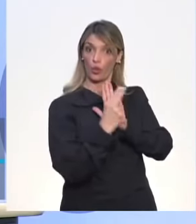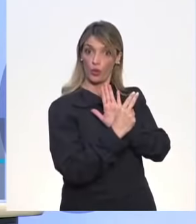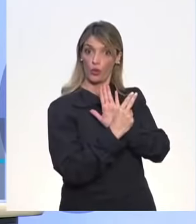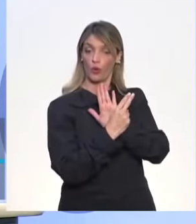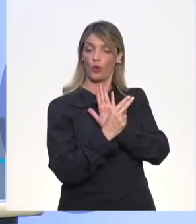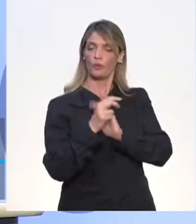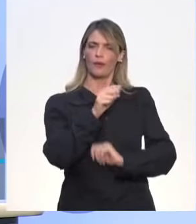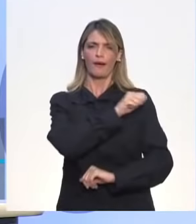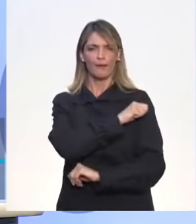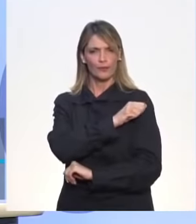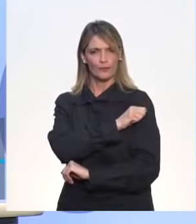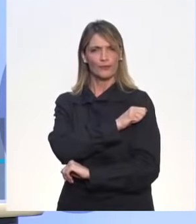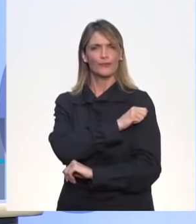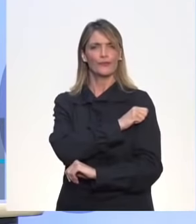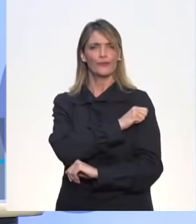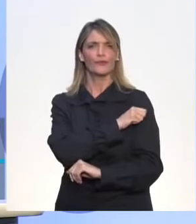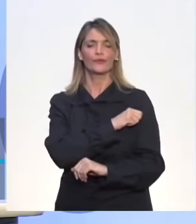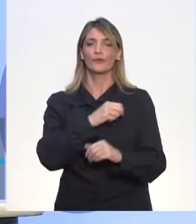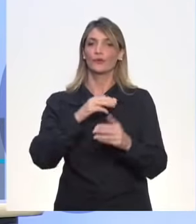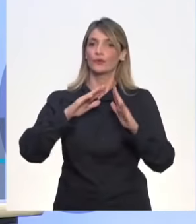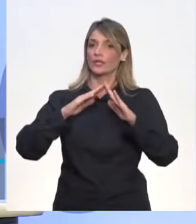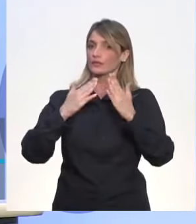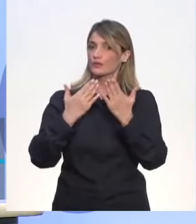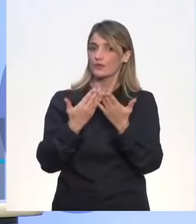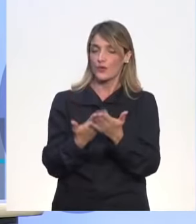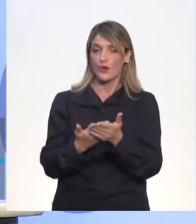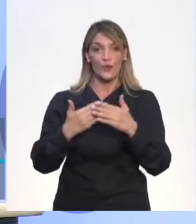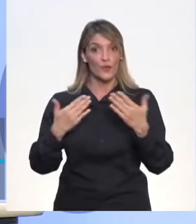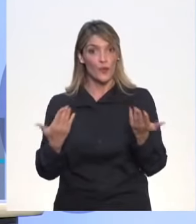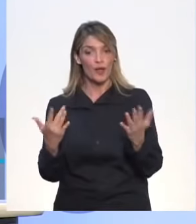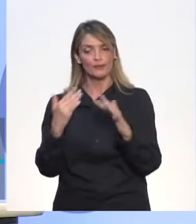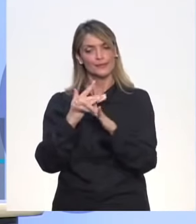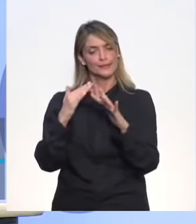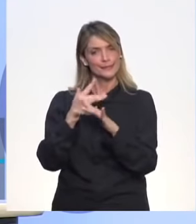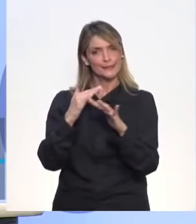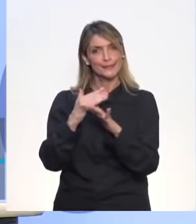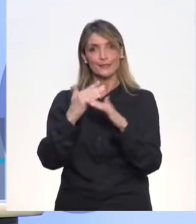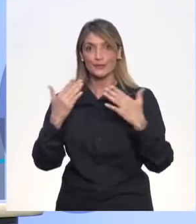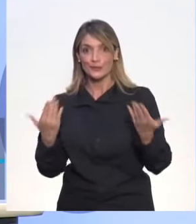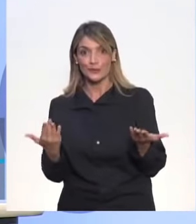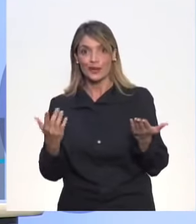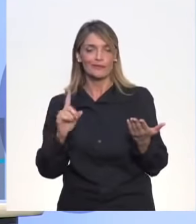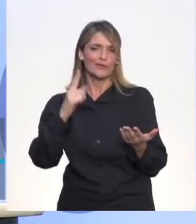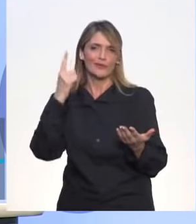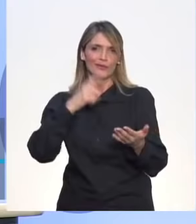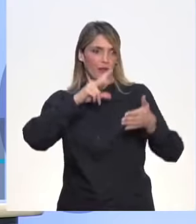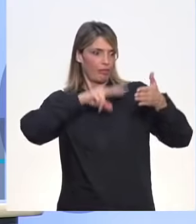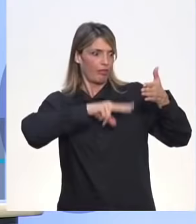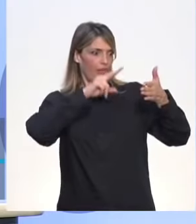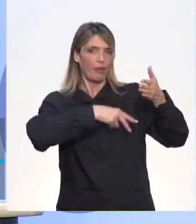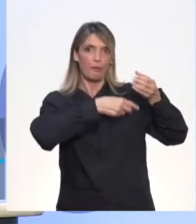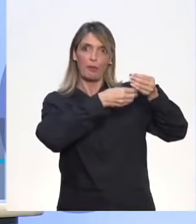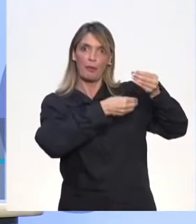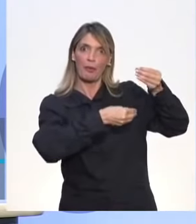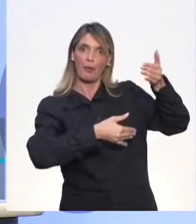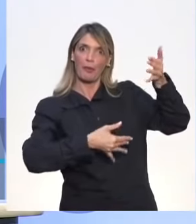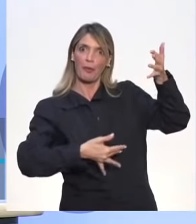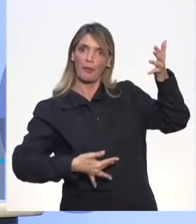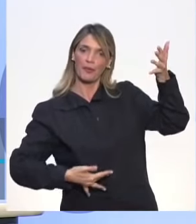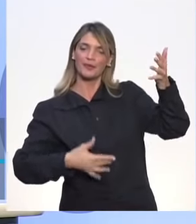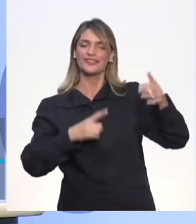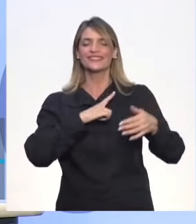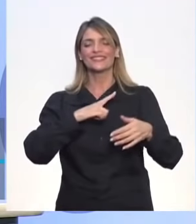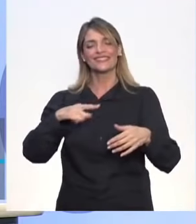aí dos seus alunos as suas amiguinhas da escola da cidade que você tá Daí a gente não consegue ler a gente tem aqui